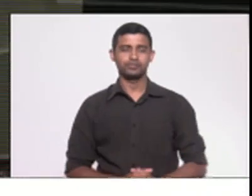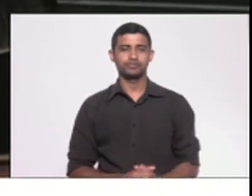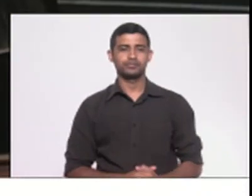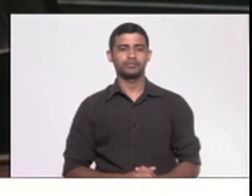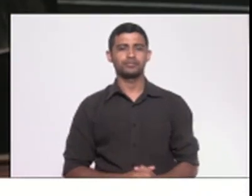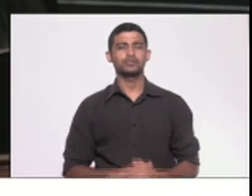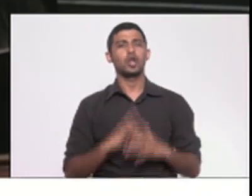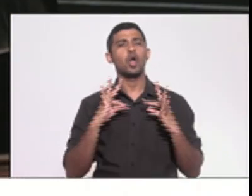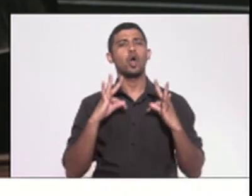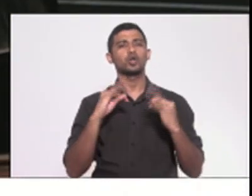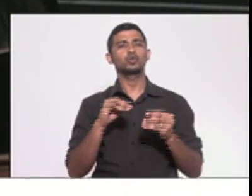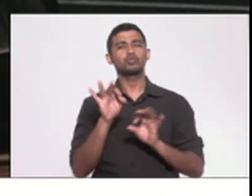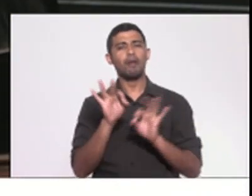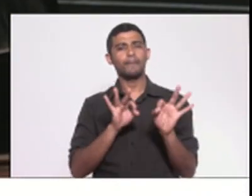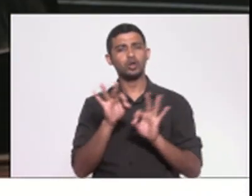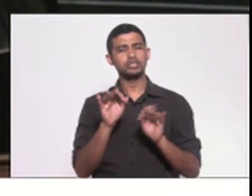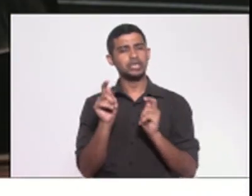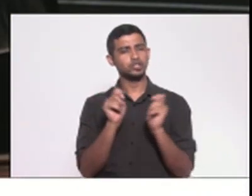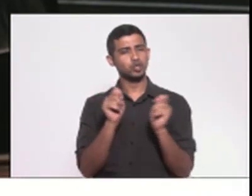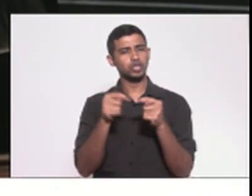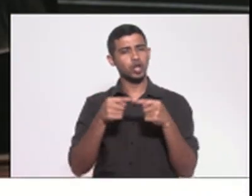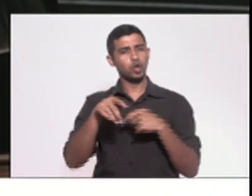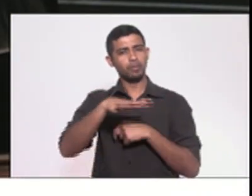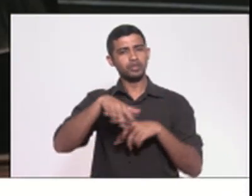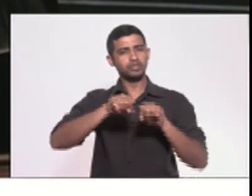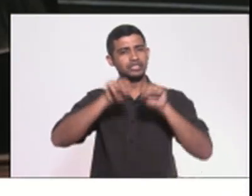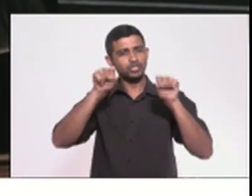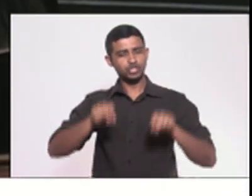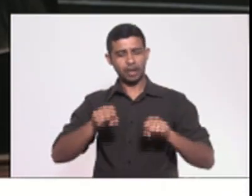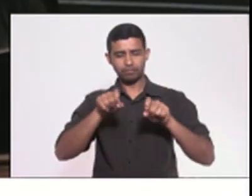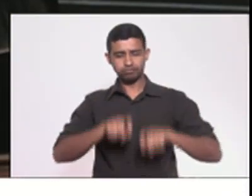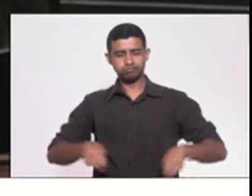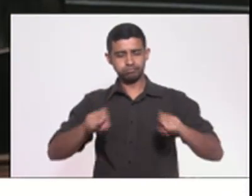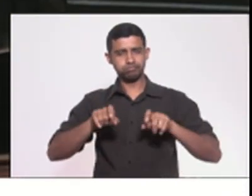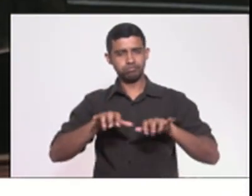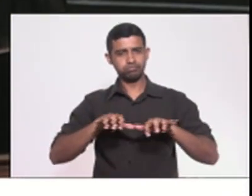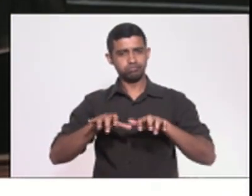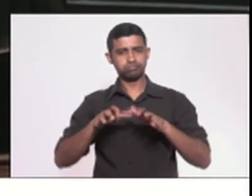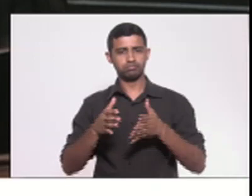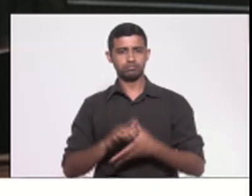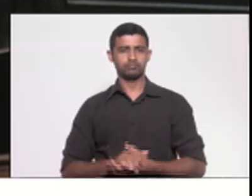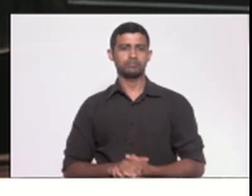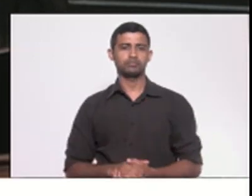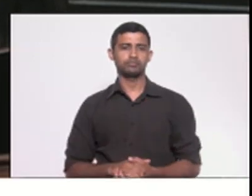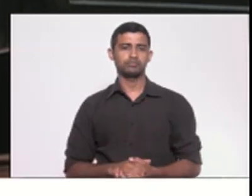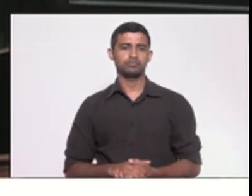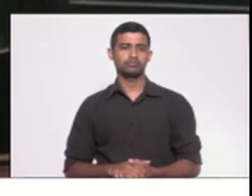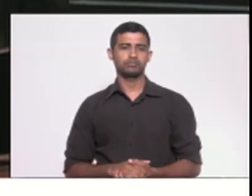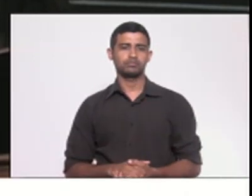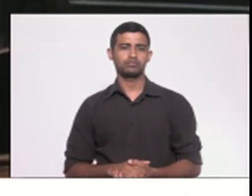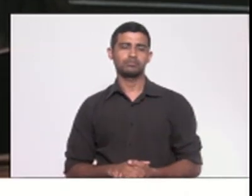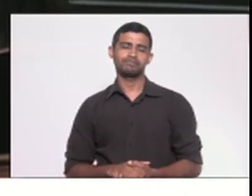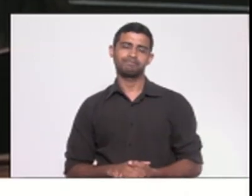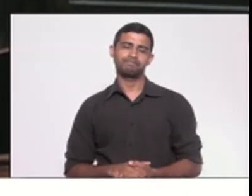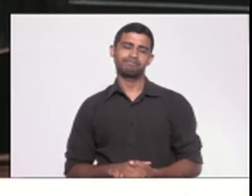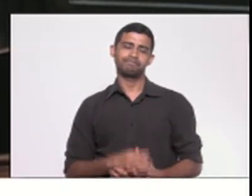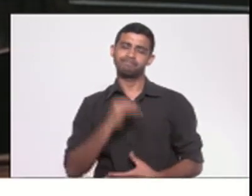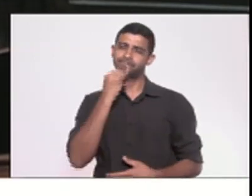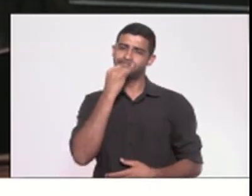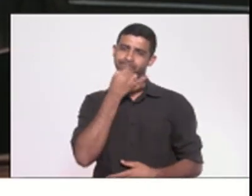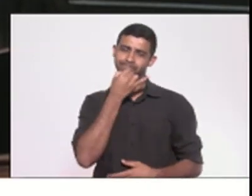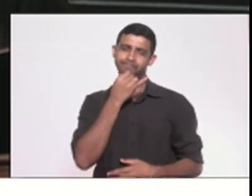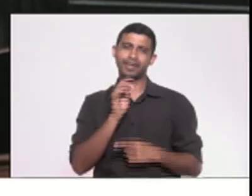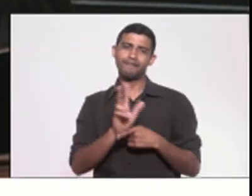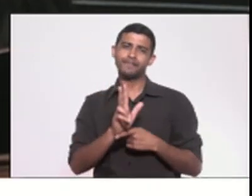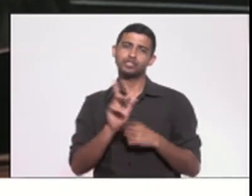Todo o processo é controlado por sistema de computador. Aqui é uma pena, porque é um vídeo pequeno, mas não vai dar